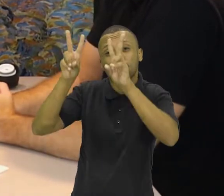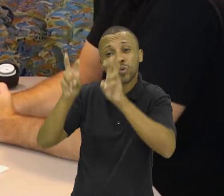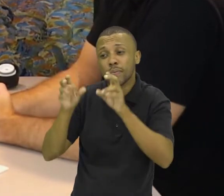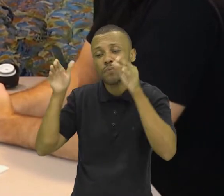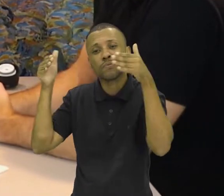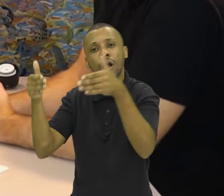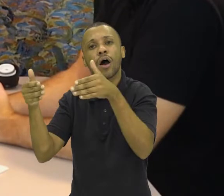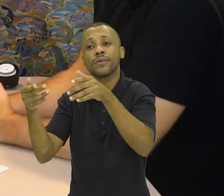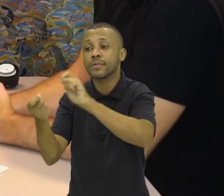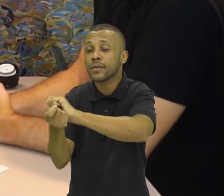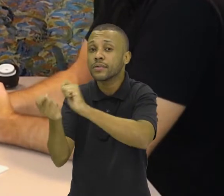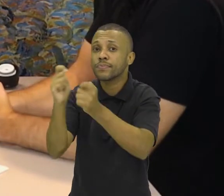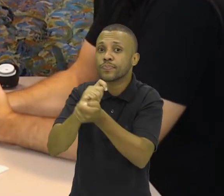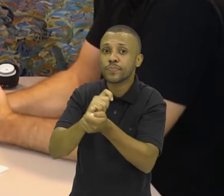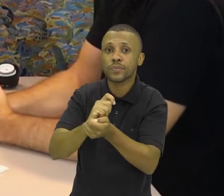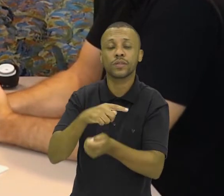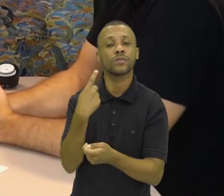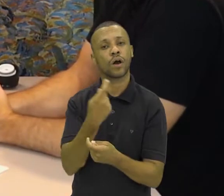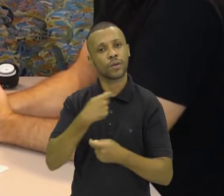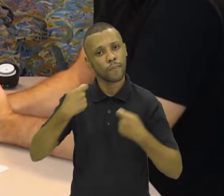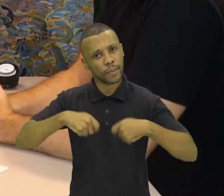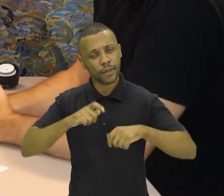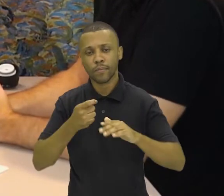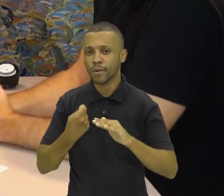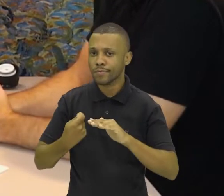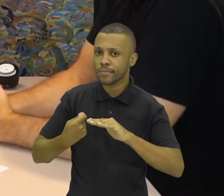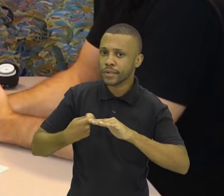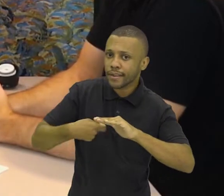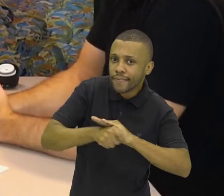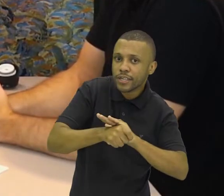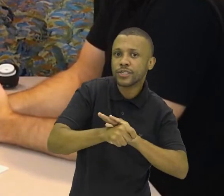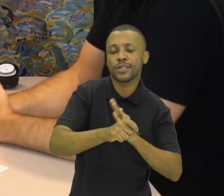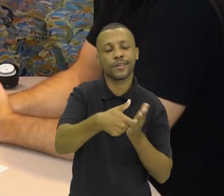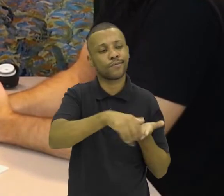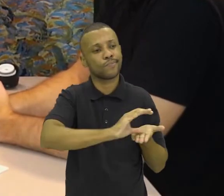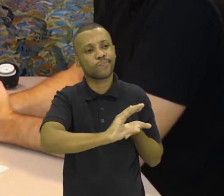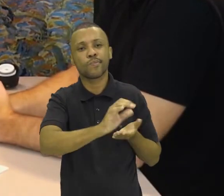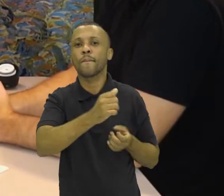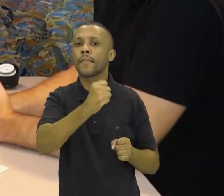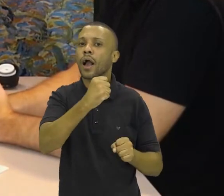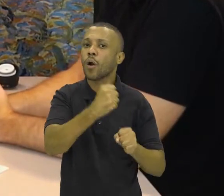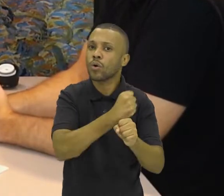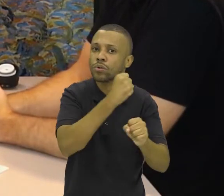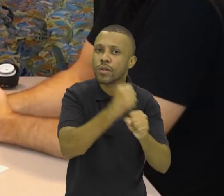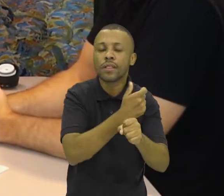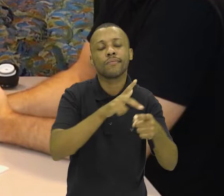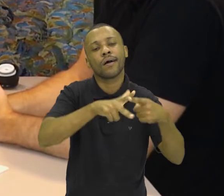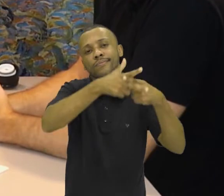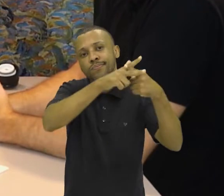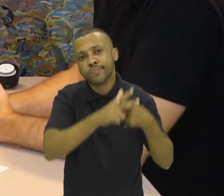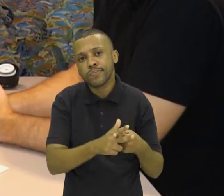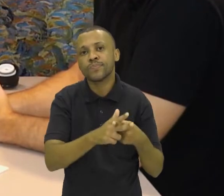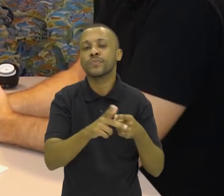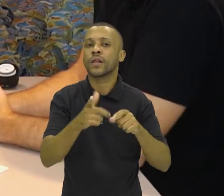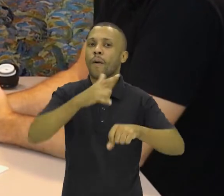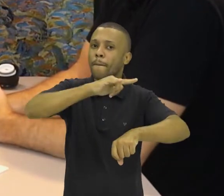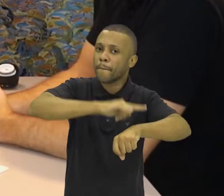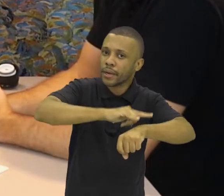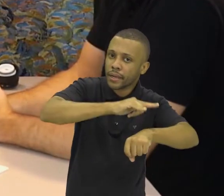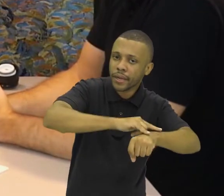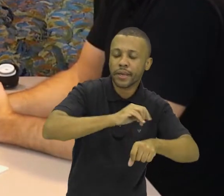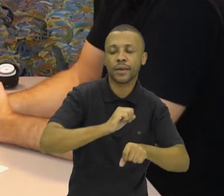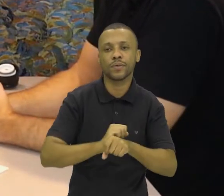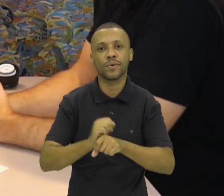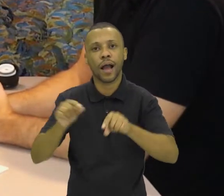nova sala. Tá? Então tivemos que investir, sim, reformamos o banheiro, reformamos a sala toda. Tá? Agora, para